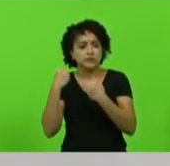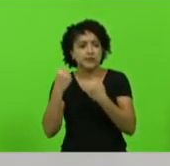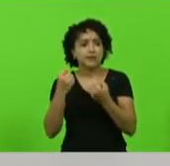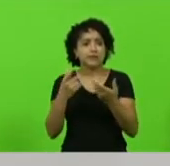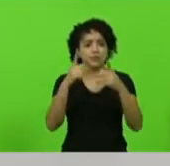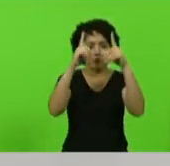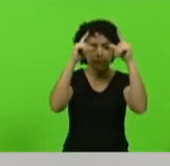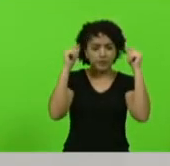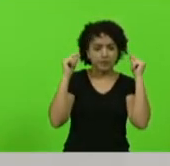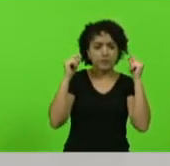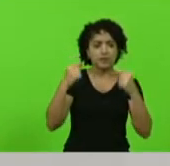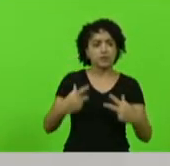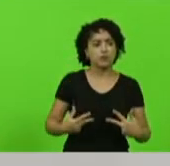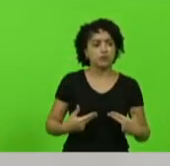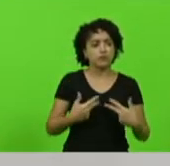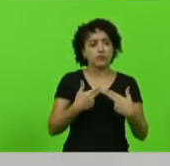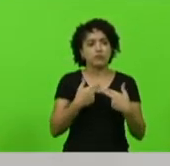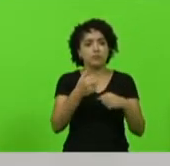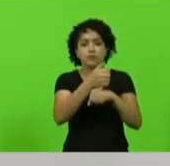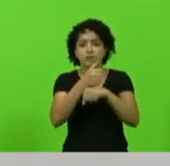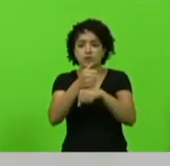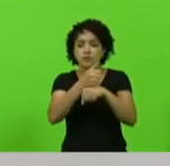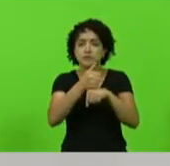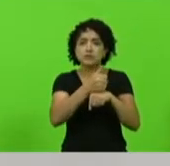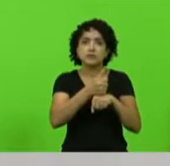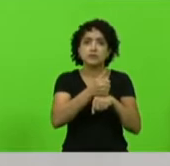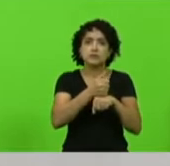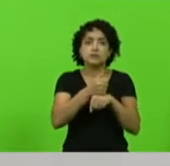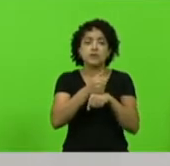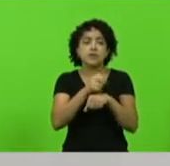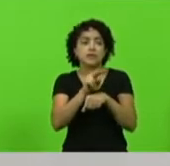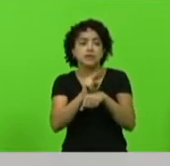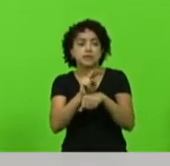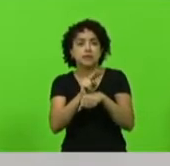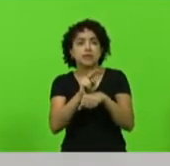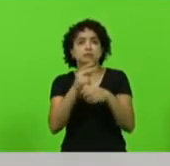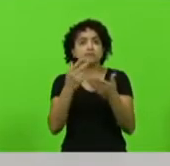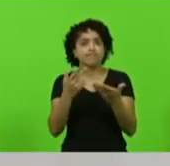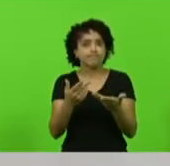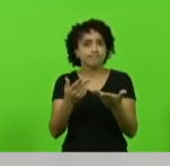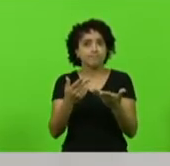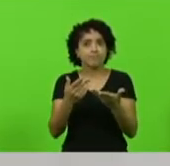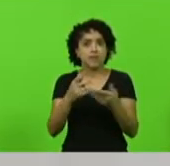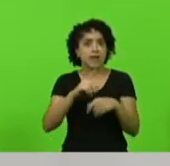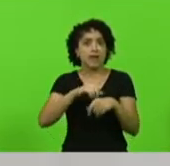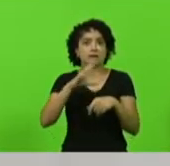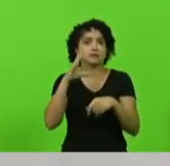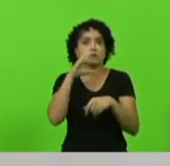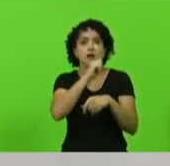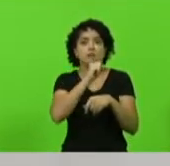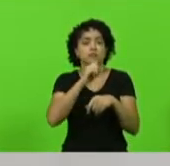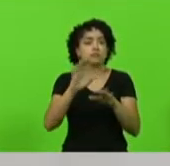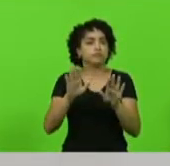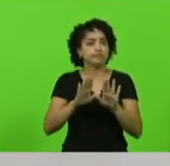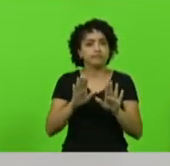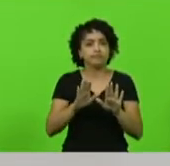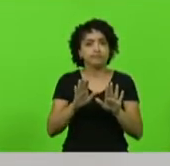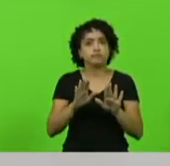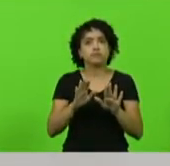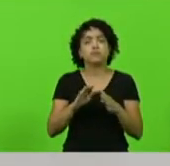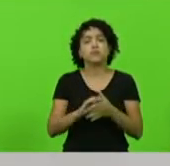um cirurgião, enfim, um clínico que acompanhe, de uma hora para outra. Isso é muito tratamento, muita